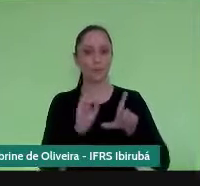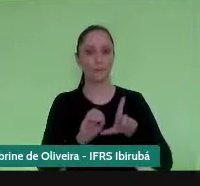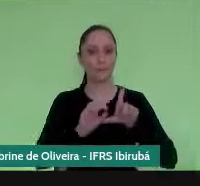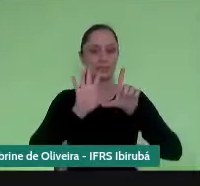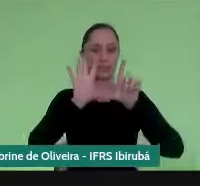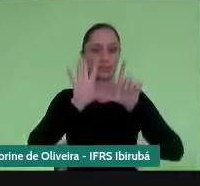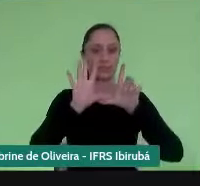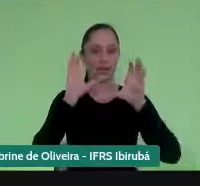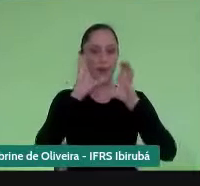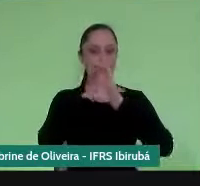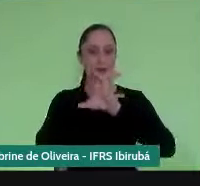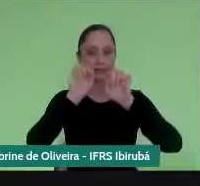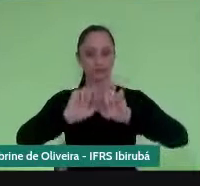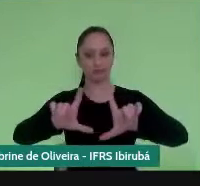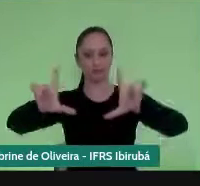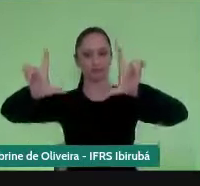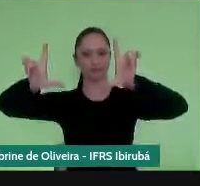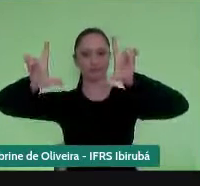lá.